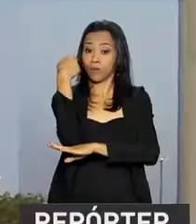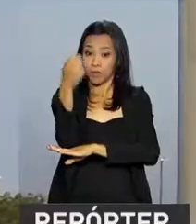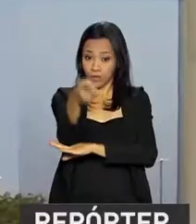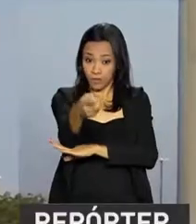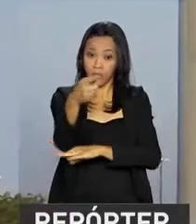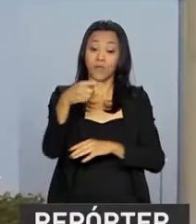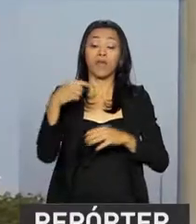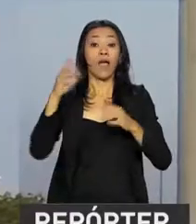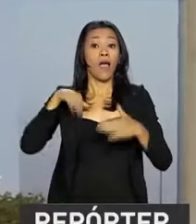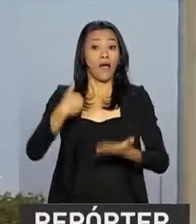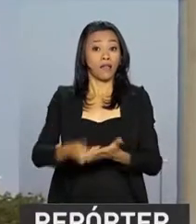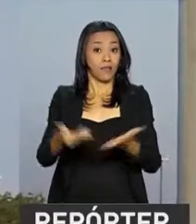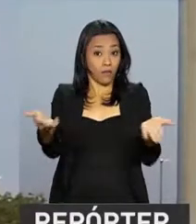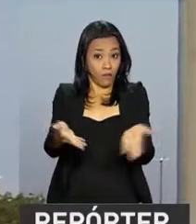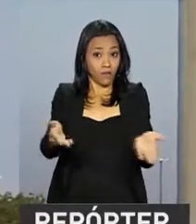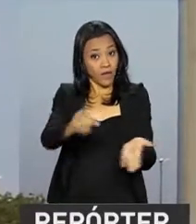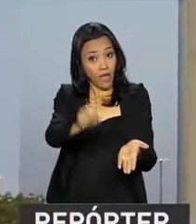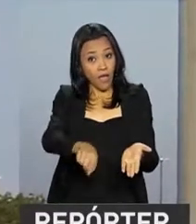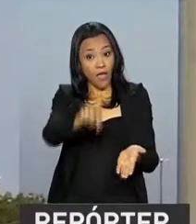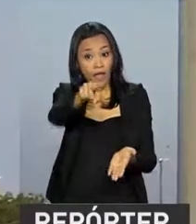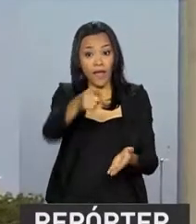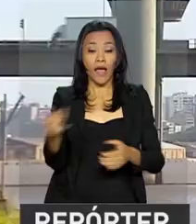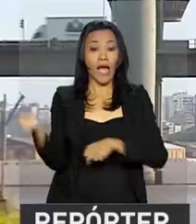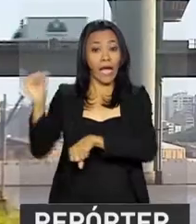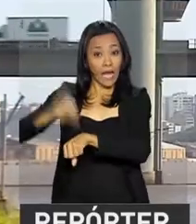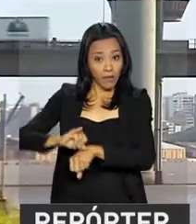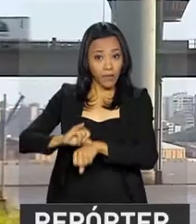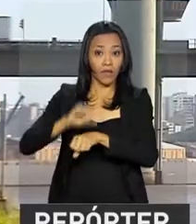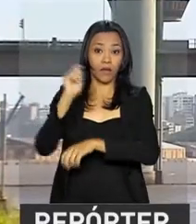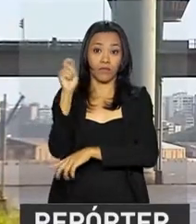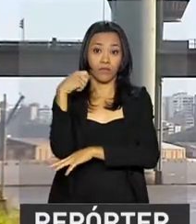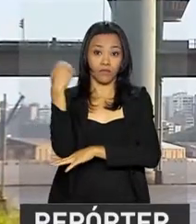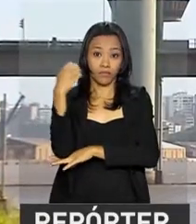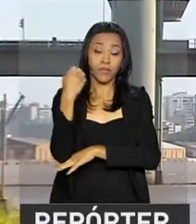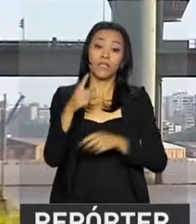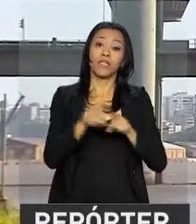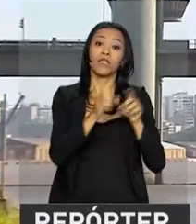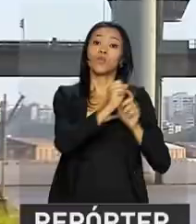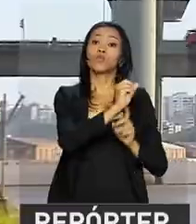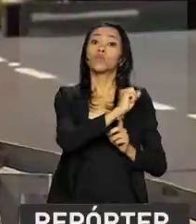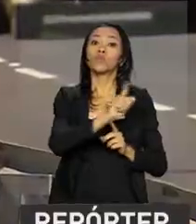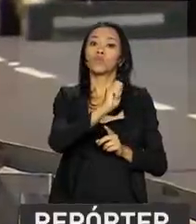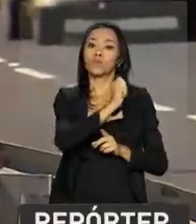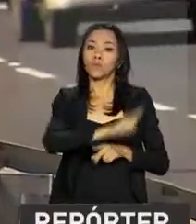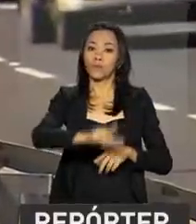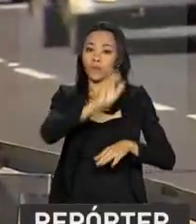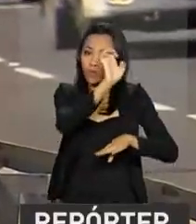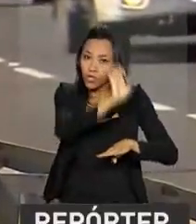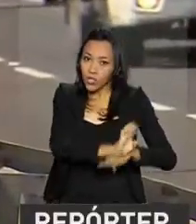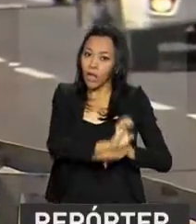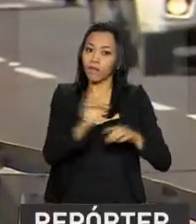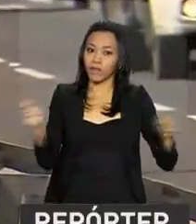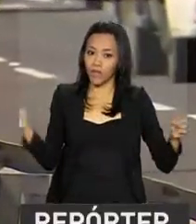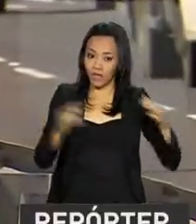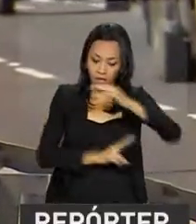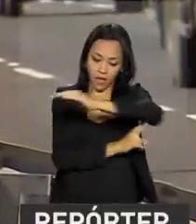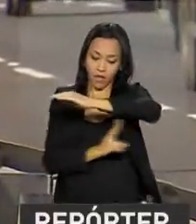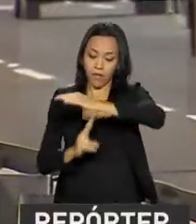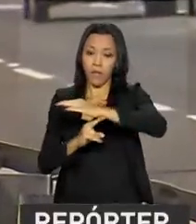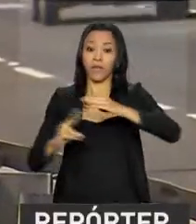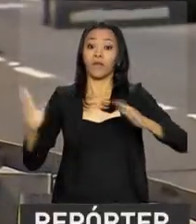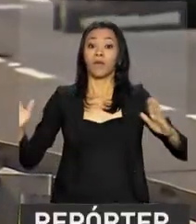Sul. Até hoje, a única ligação entre a capital gaúcha e a zona sul do estado é essa ponte levadiça, que, quando